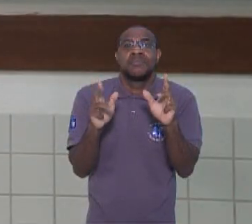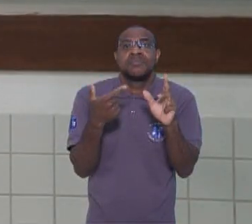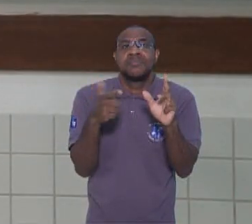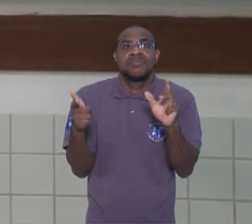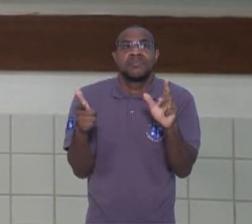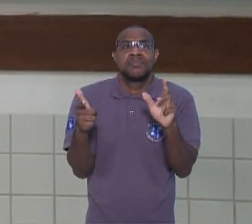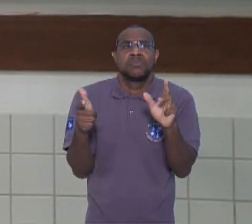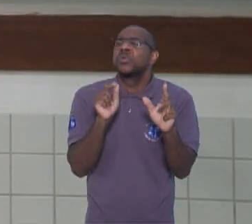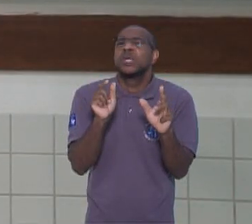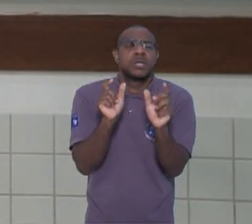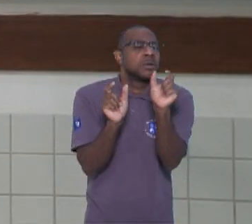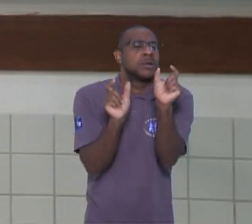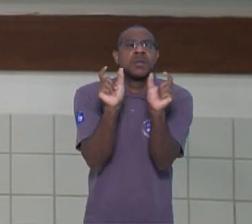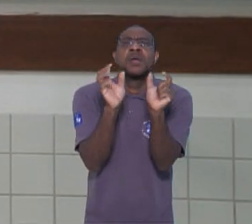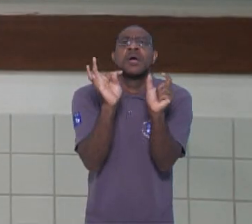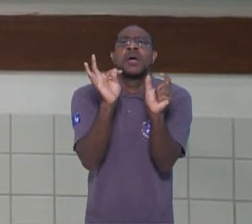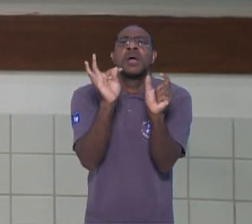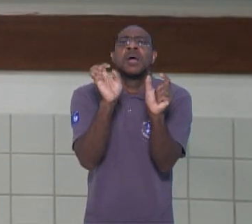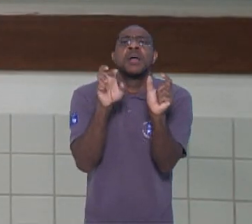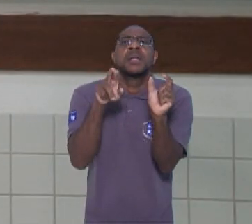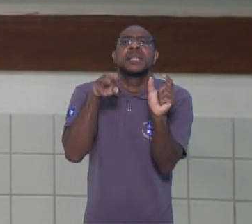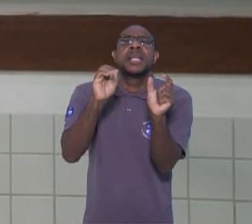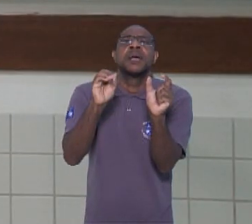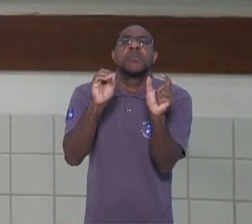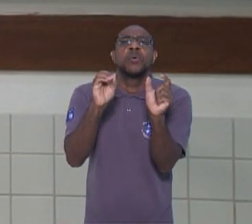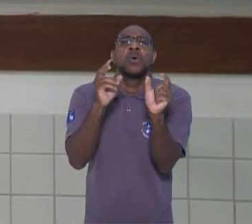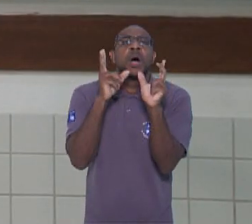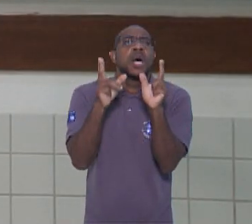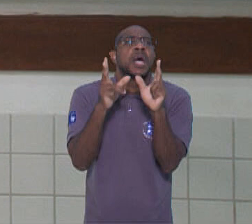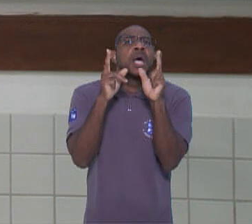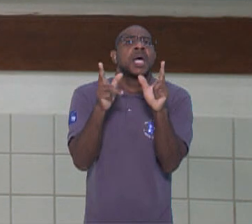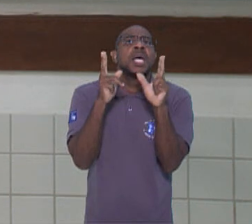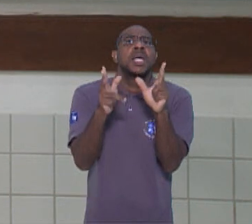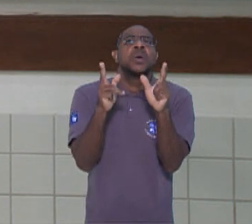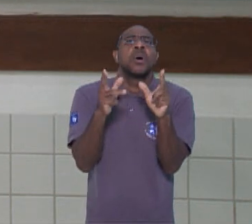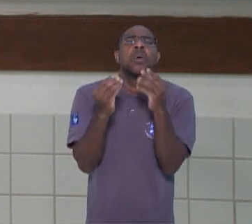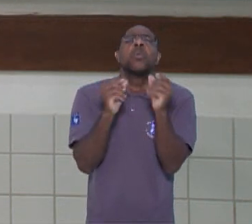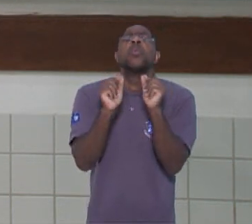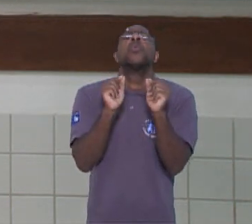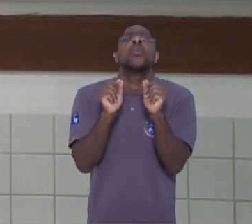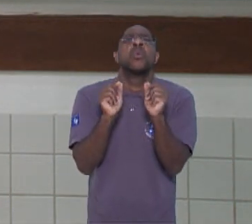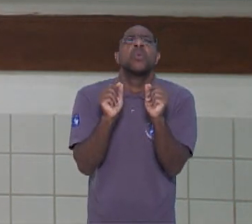Mas o que são termos semelhantes? Me acompanhe aqui agora no quadro.